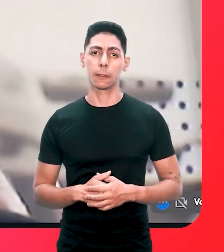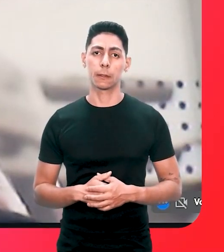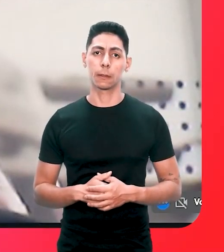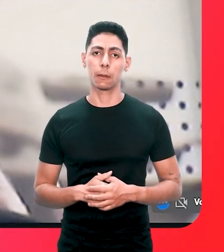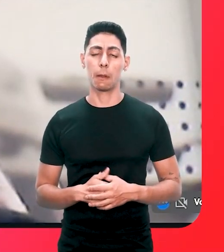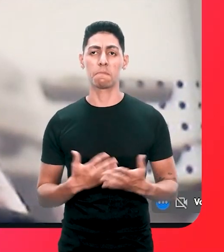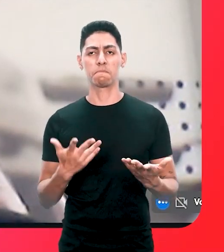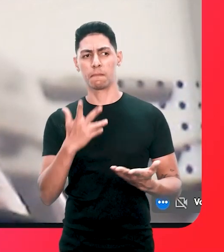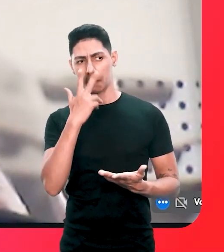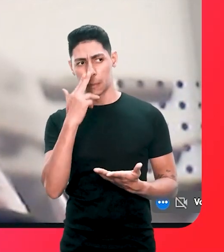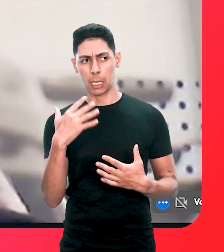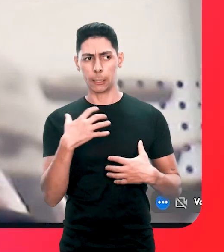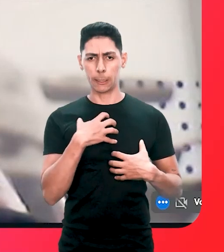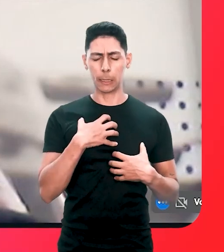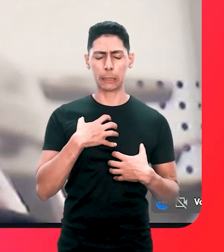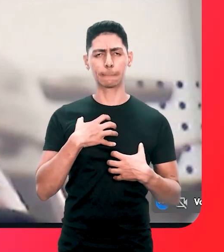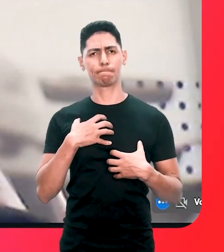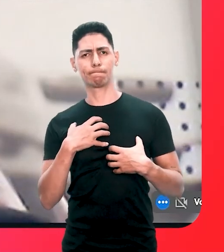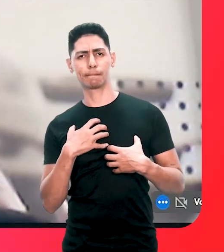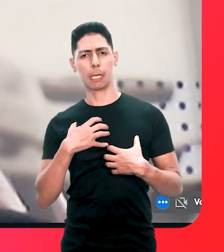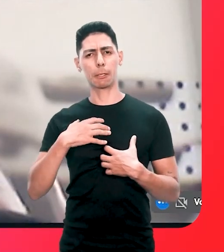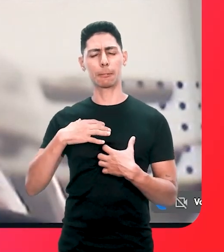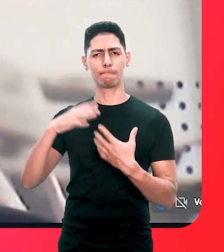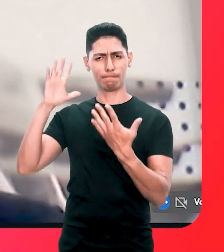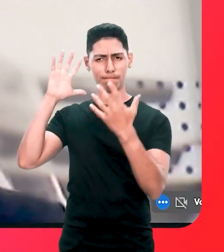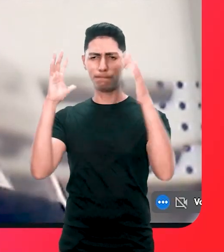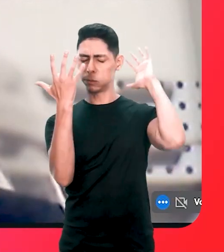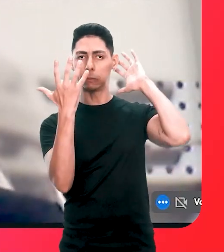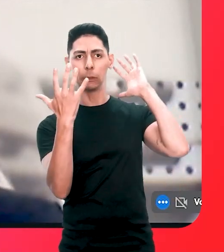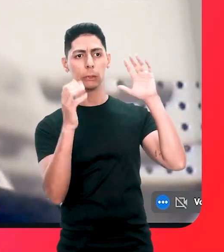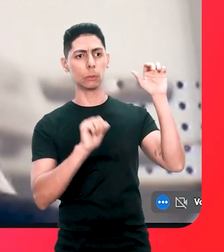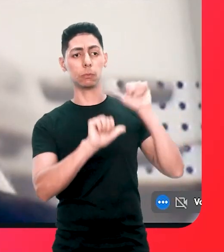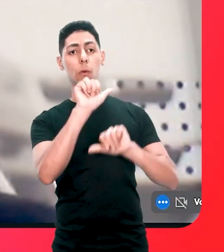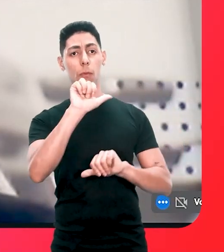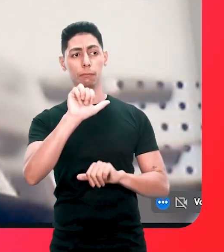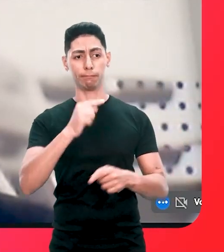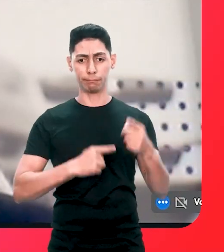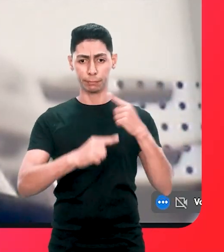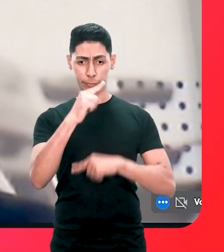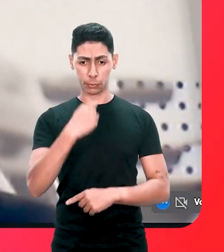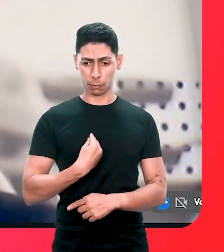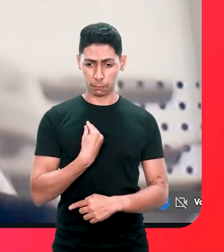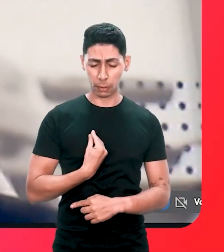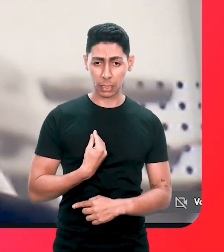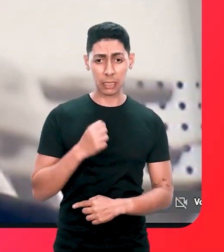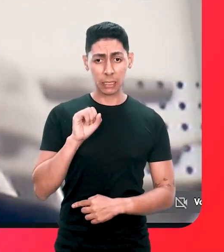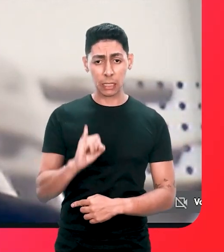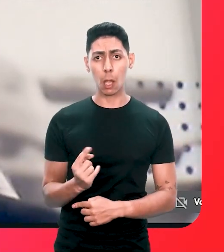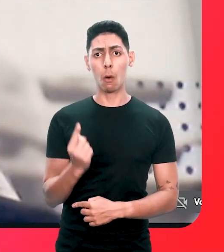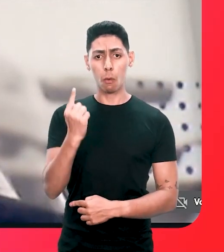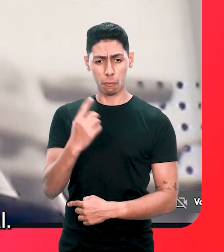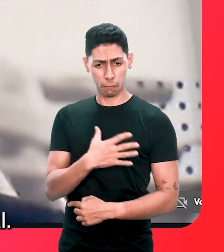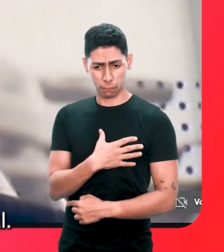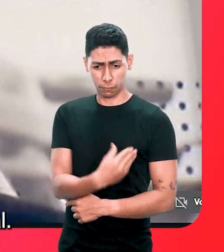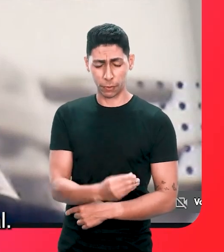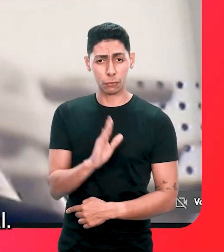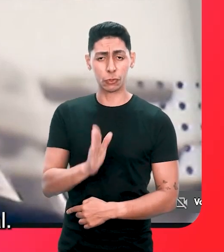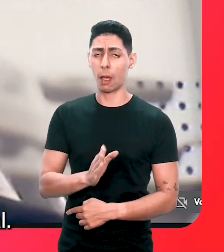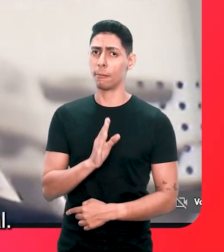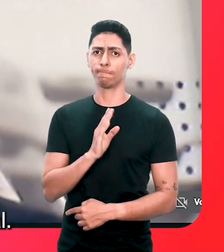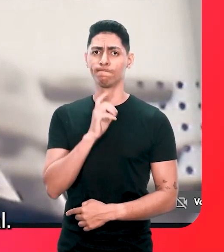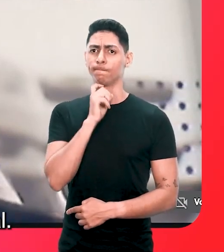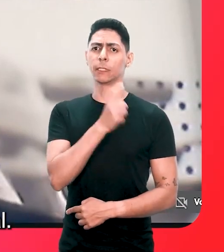sabe, poxa vida, e agora, se já não é fácil criar o primeiro que vem saudável, que